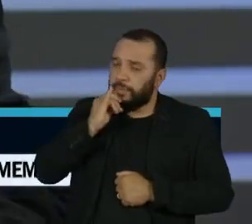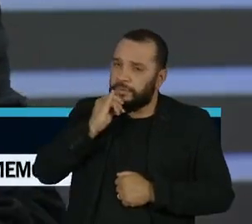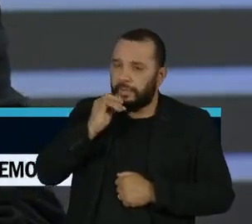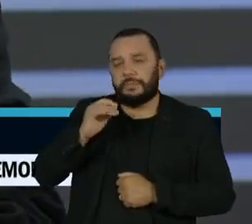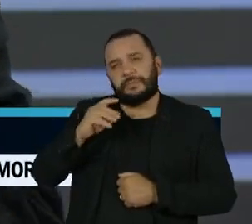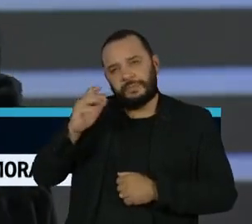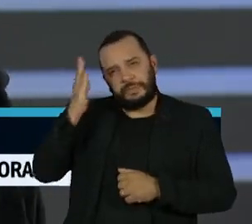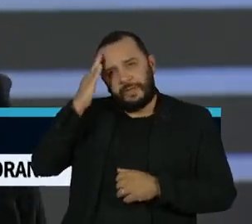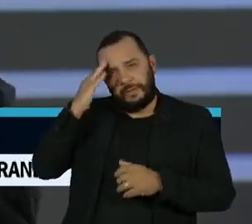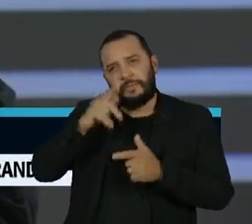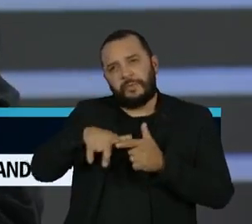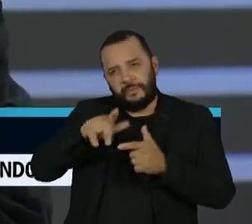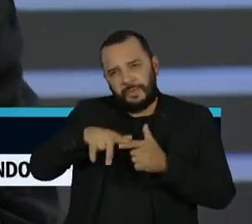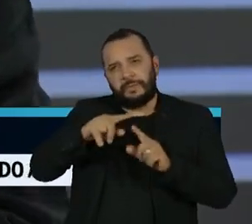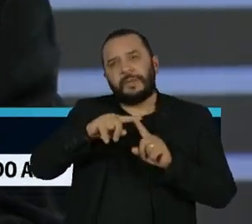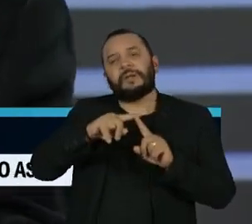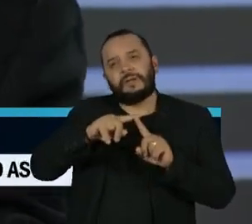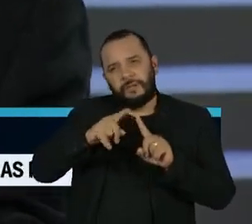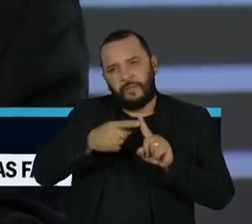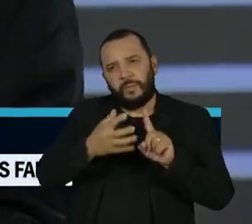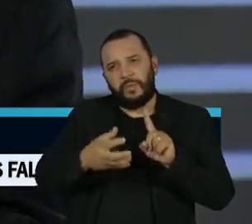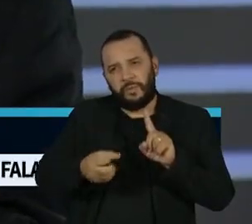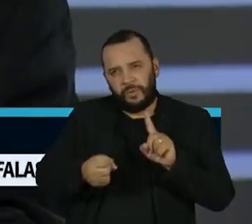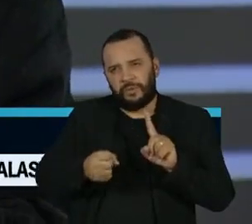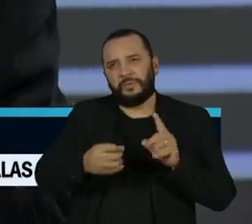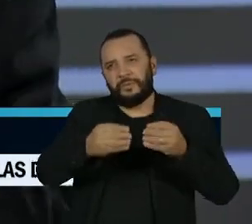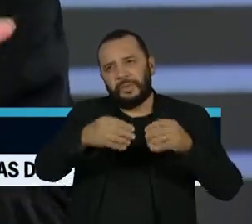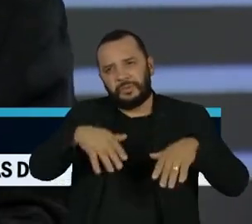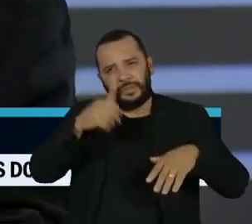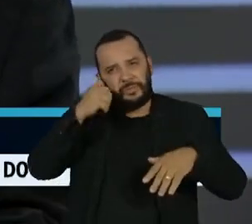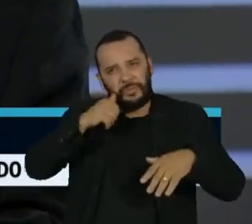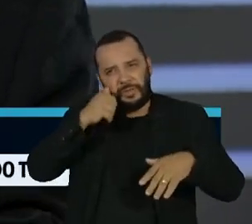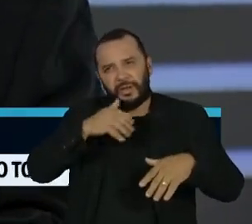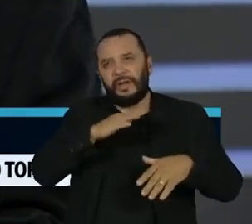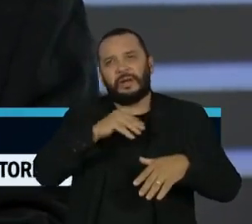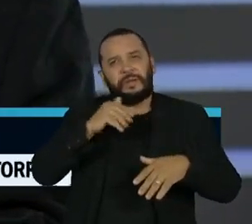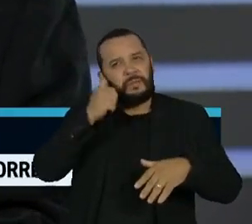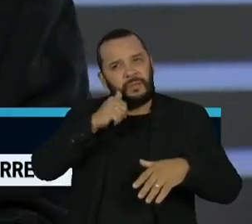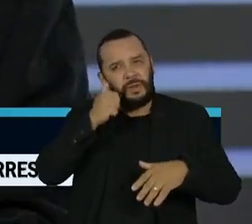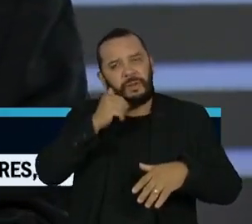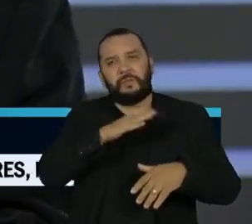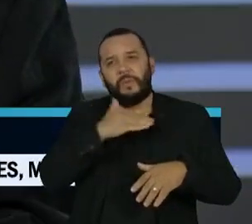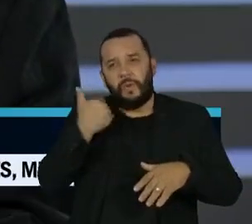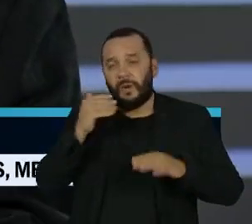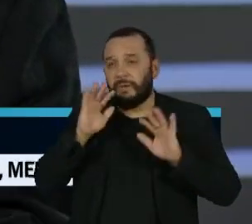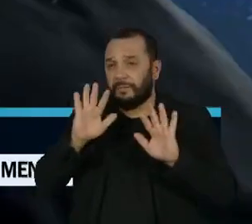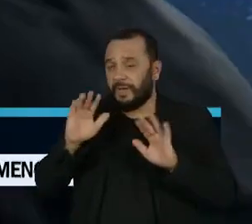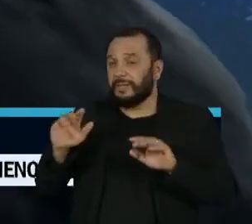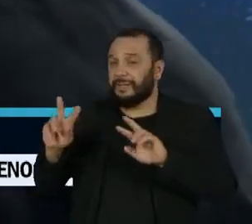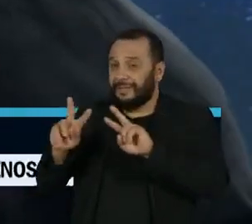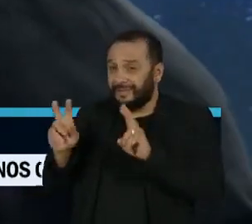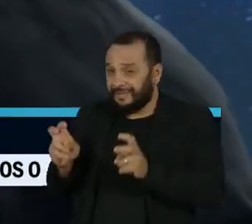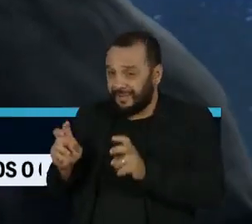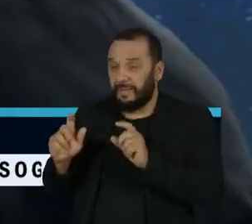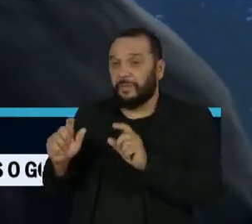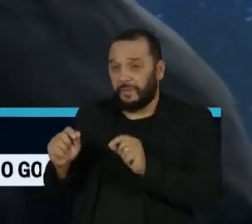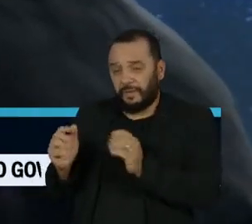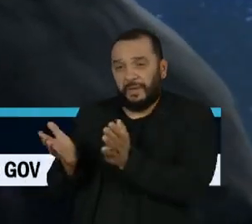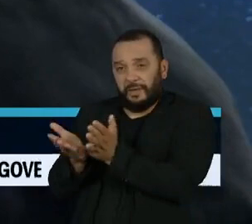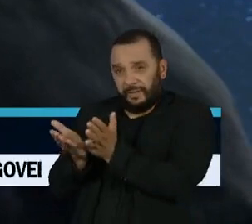sabe disso, né? Do ponto de vista do evangélico, qualquer outro religioso, qualquer pessoa que entenda que o aborto é